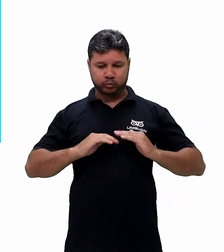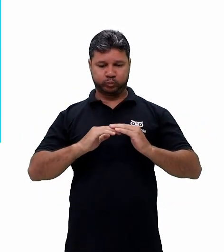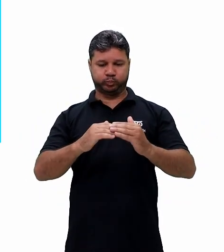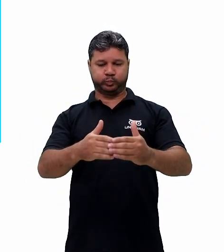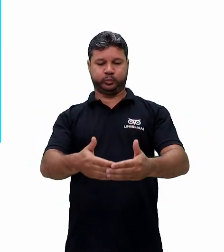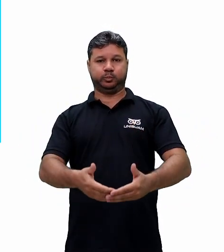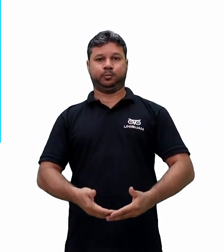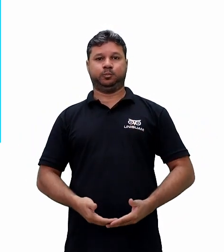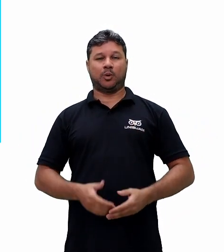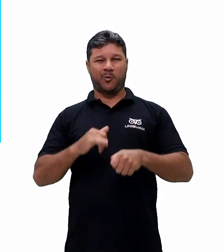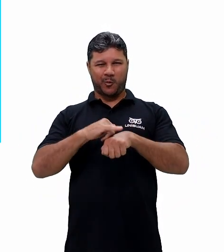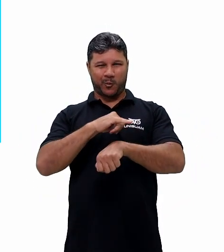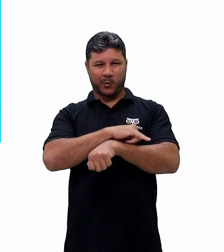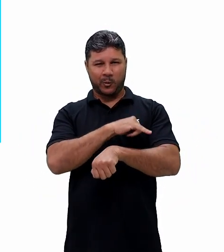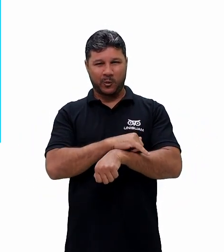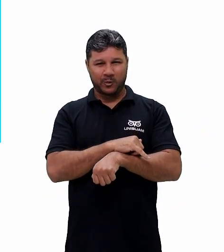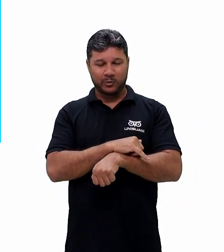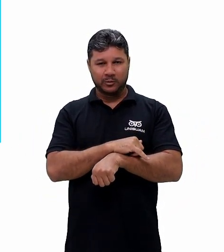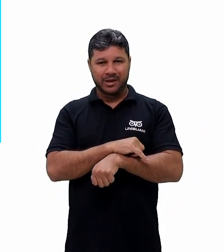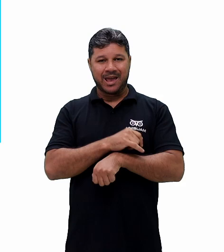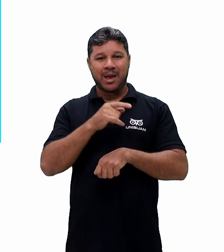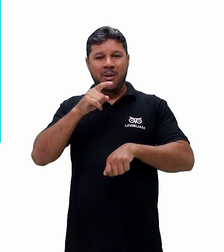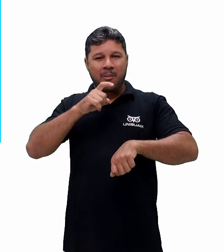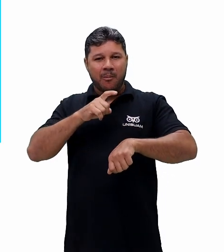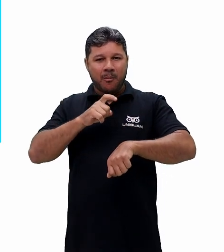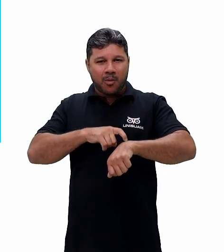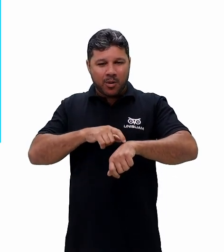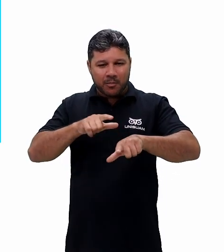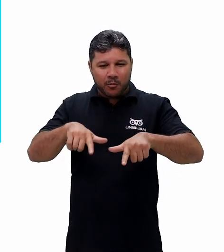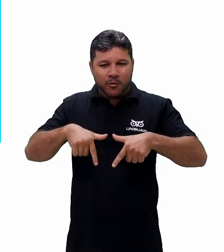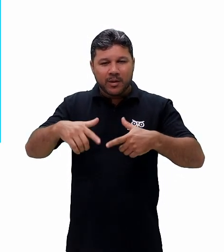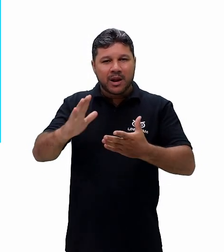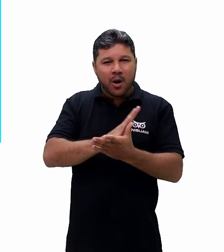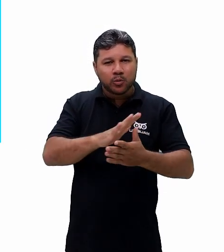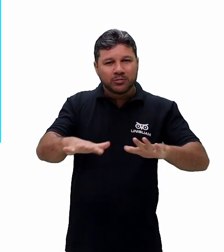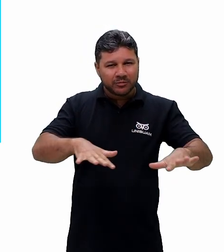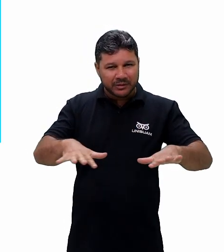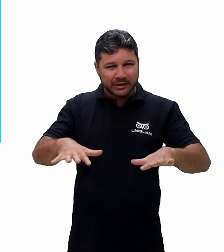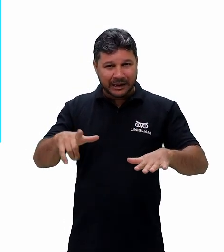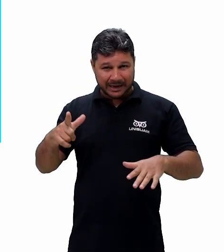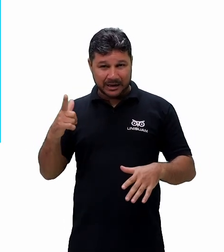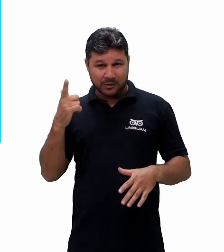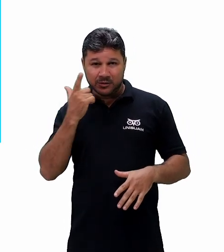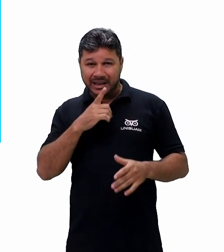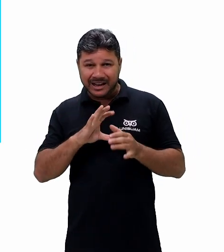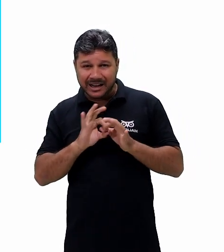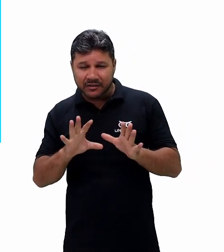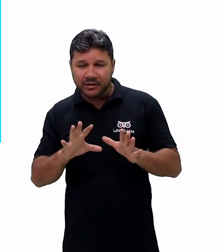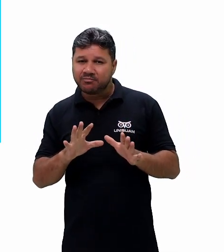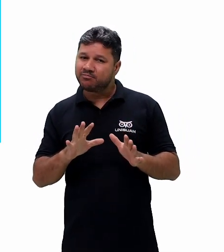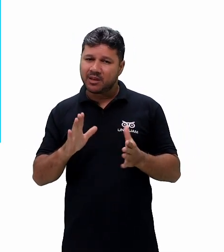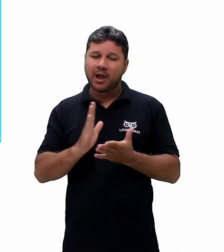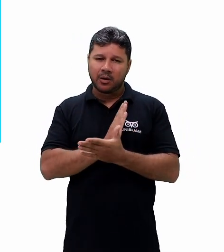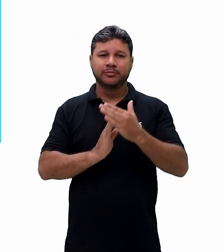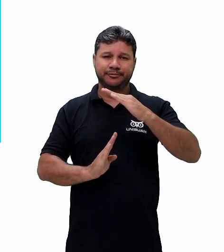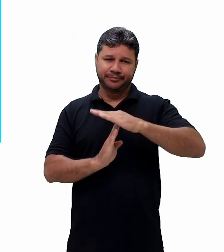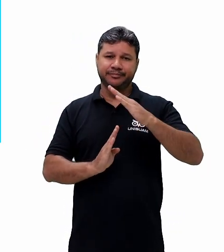elevada não interfere na execução de alguns movimentos? Com certeza